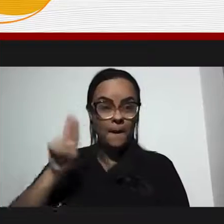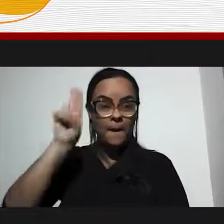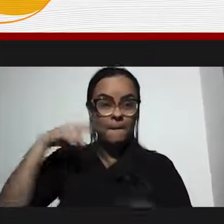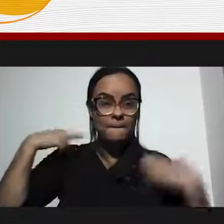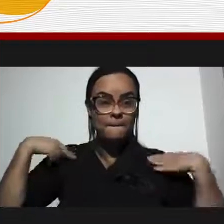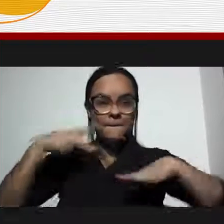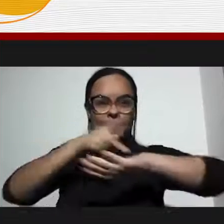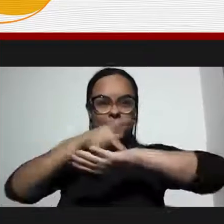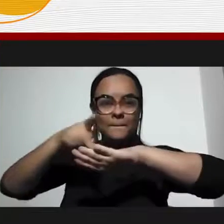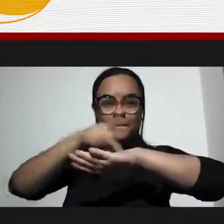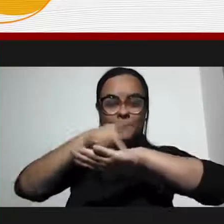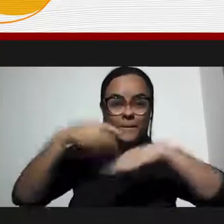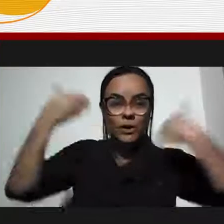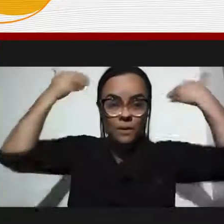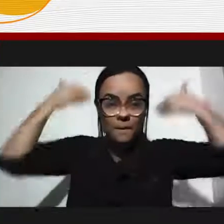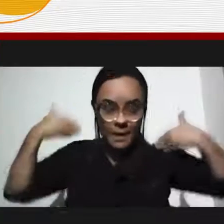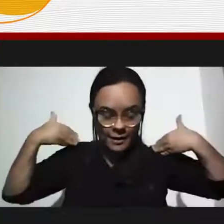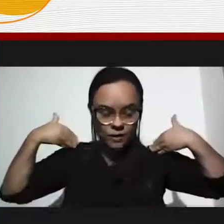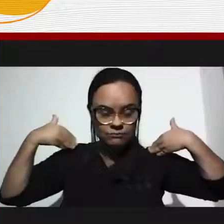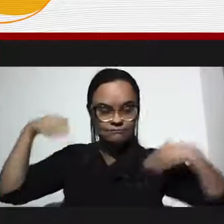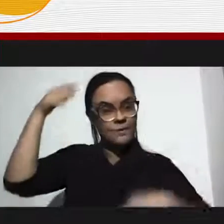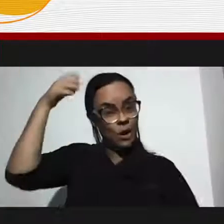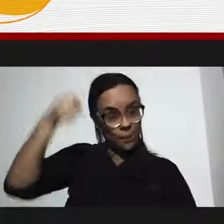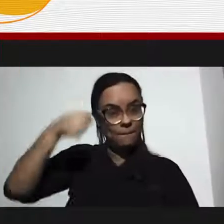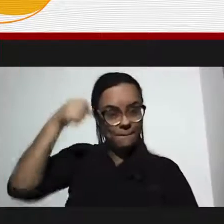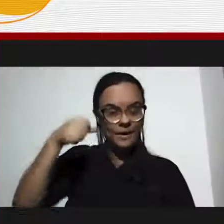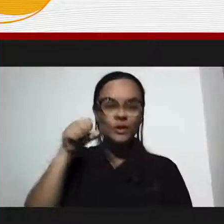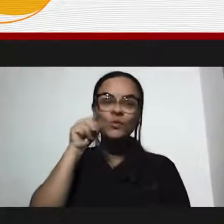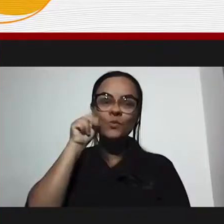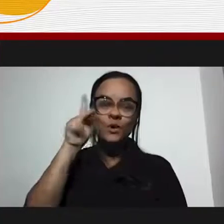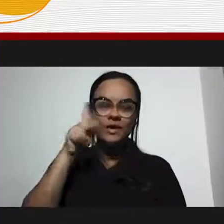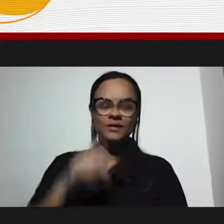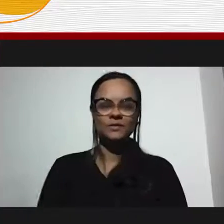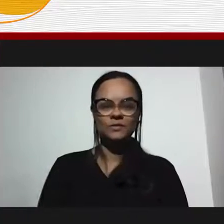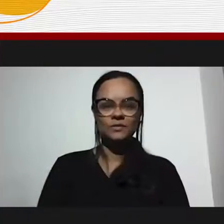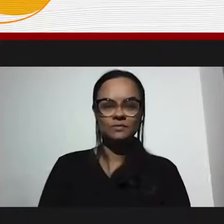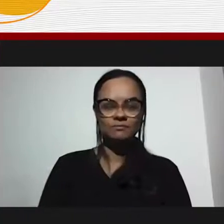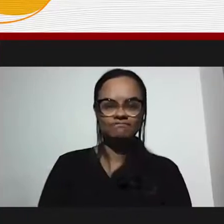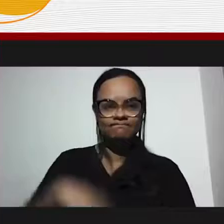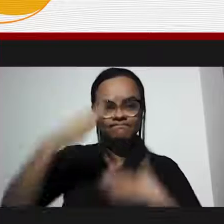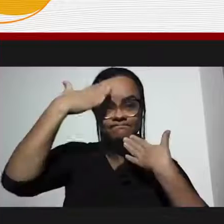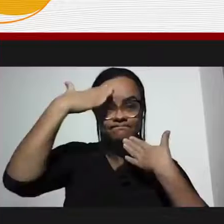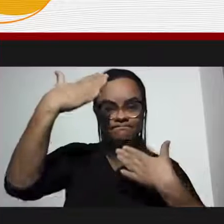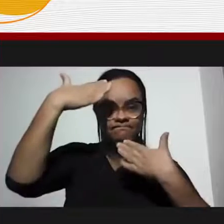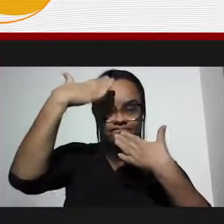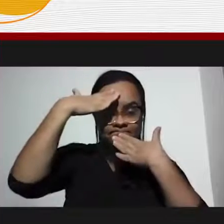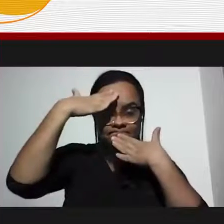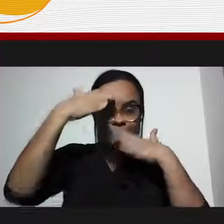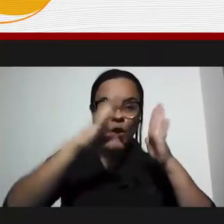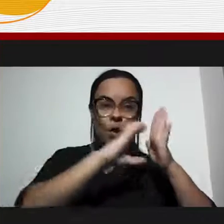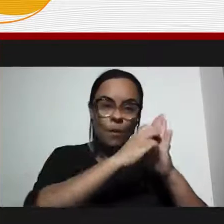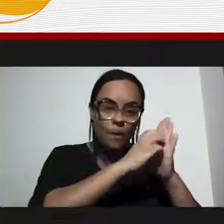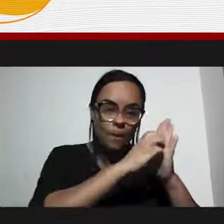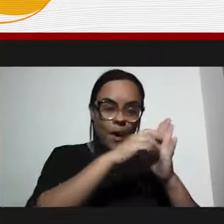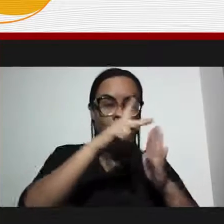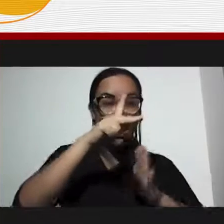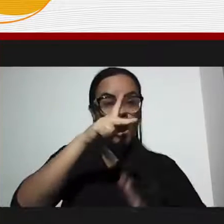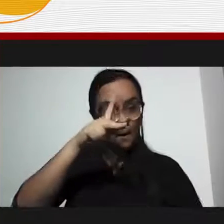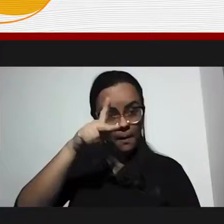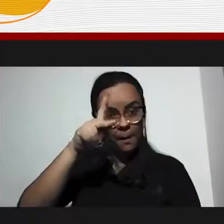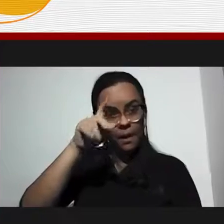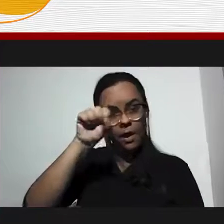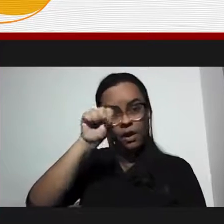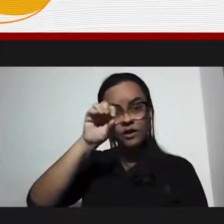blusa preta e atrás dela tem uma parede branca. Bom, quero agradecer também ao PSB Nacional aí